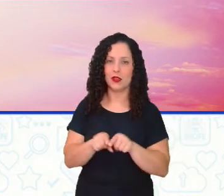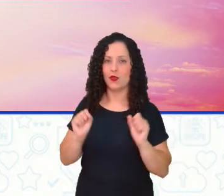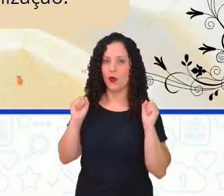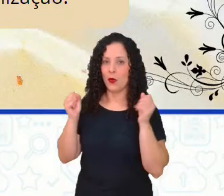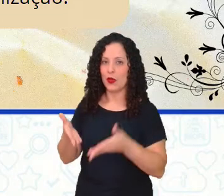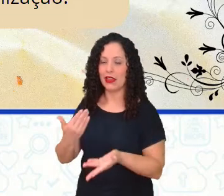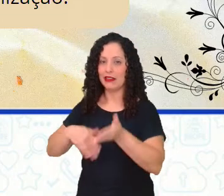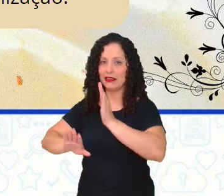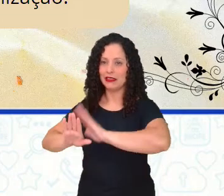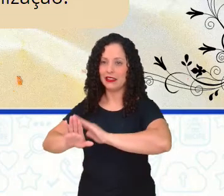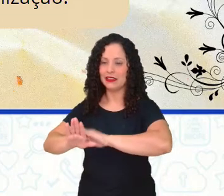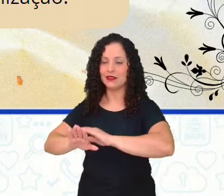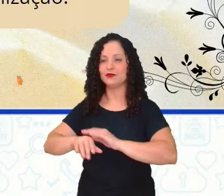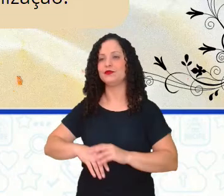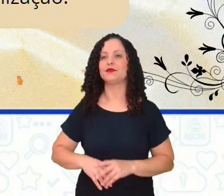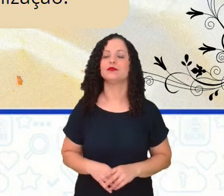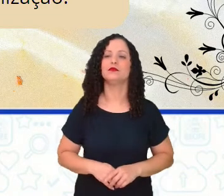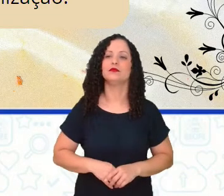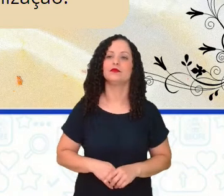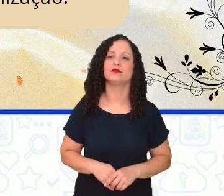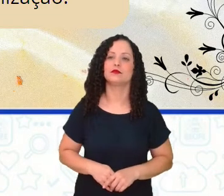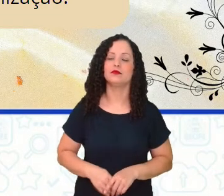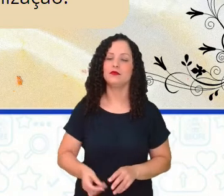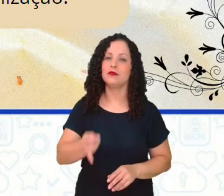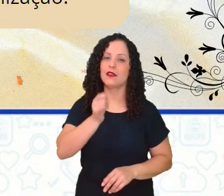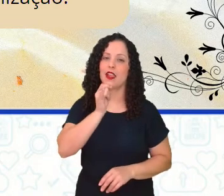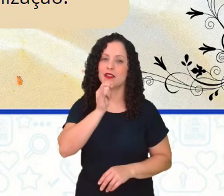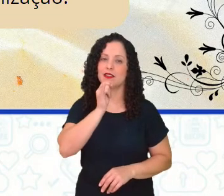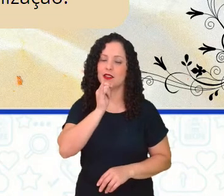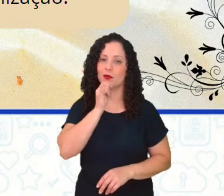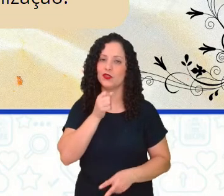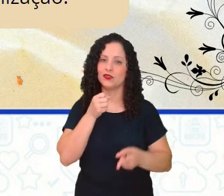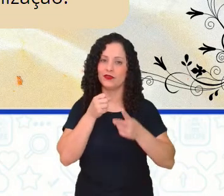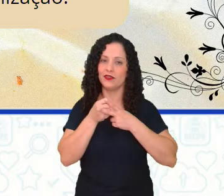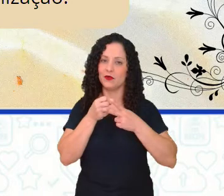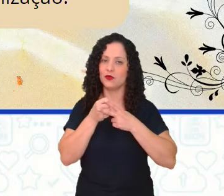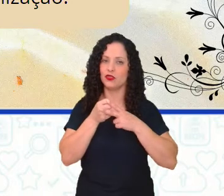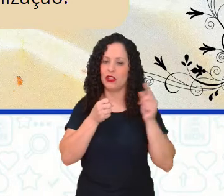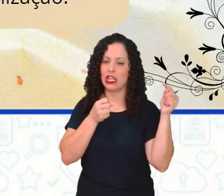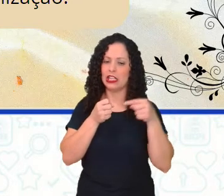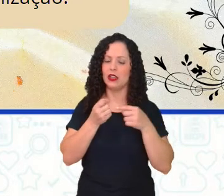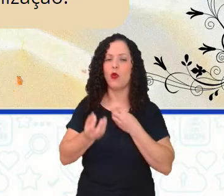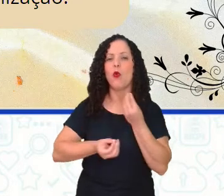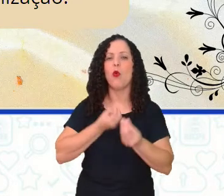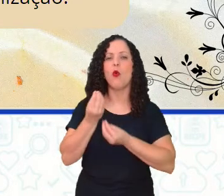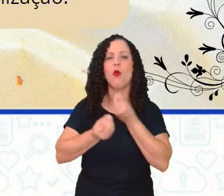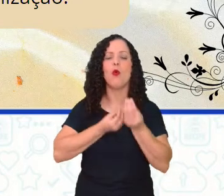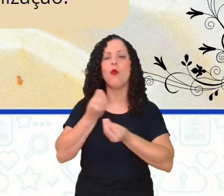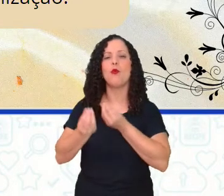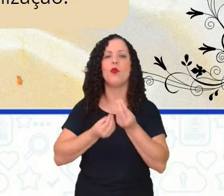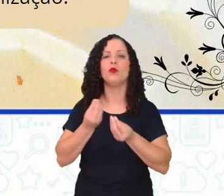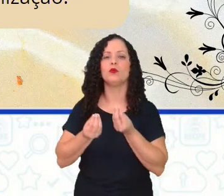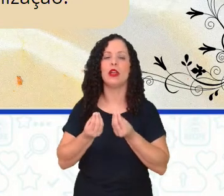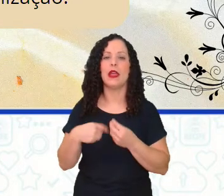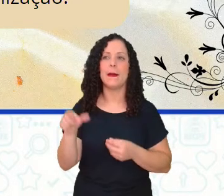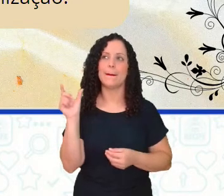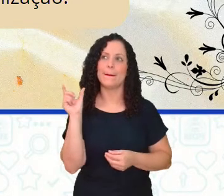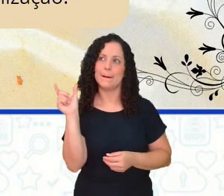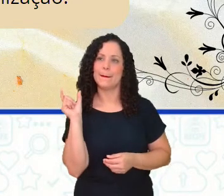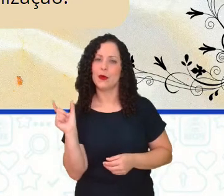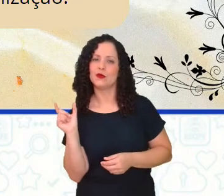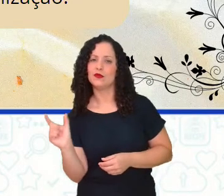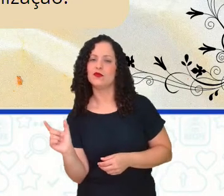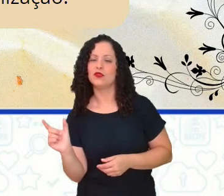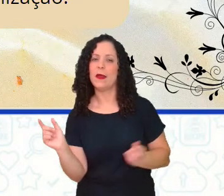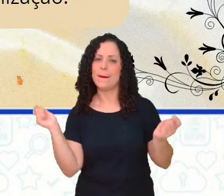certo? Eu trouxe alguns exemplos desses verbos e de como eles funcionam com as suas preposições, se